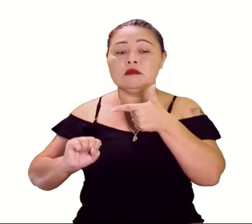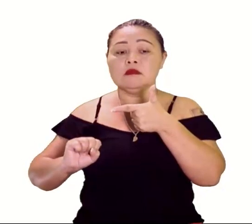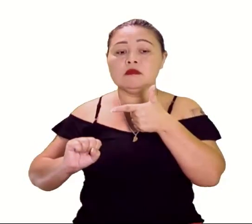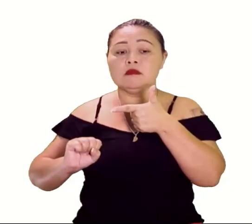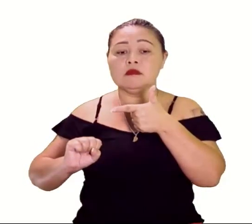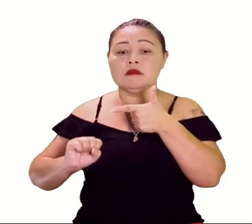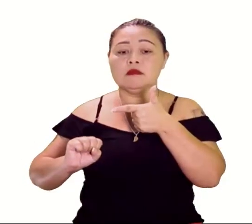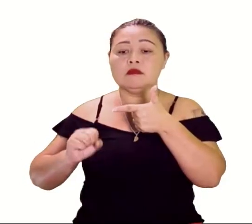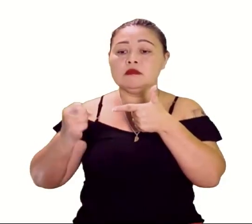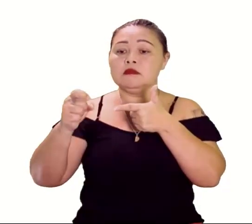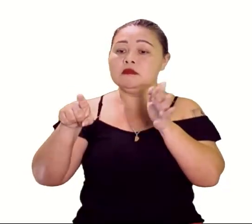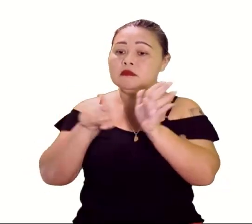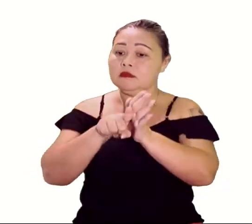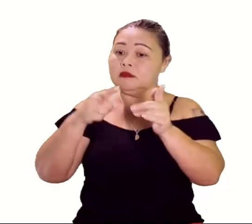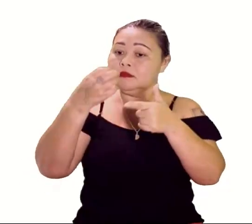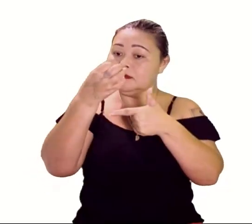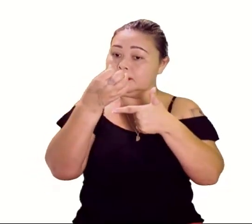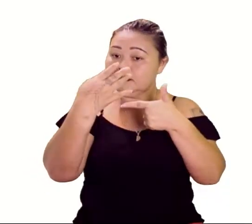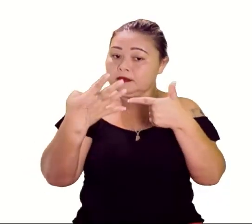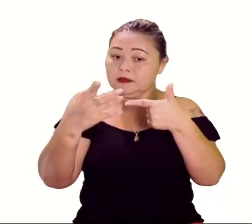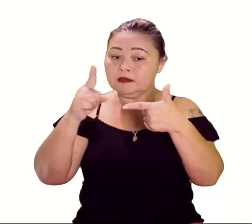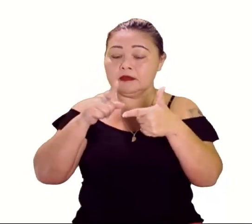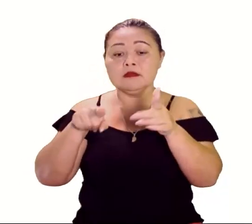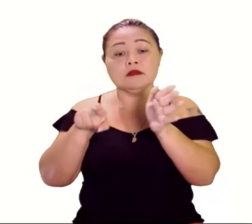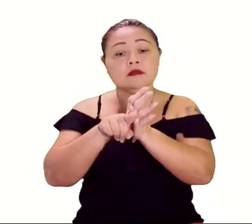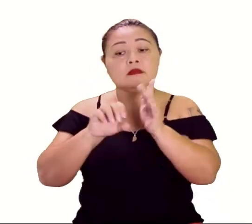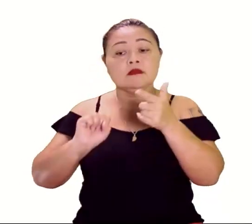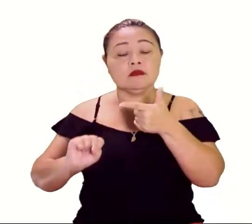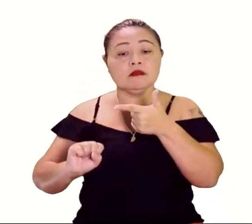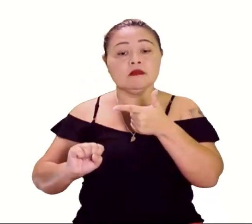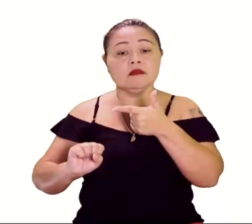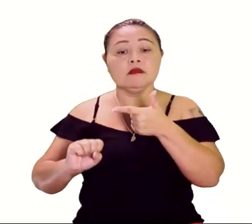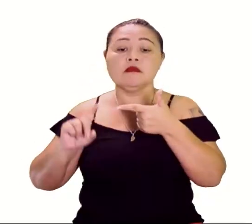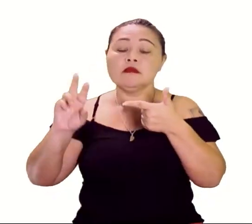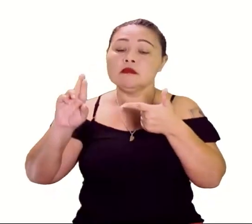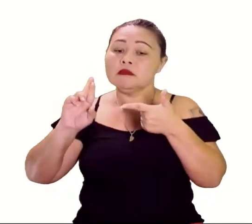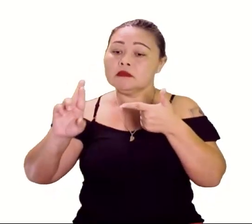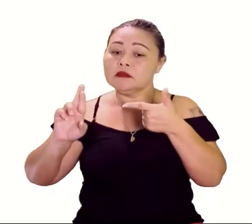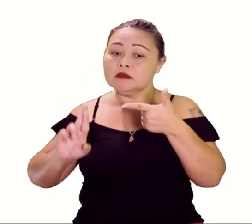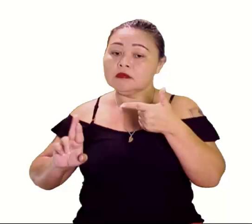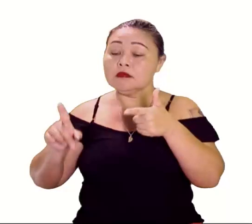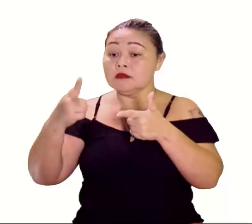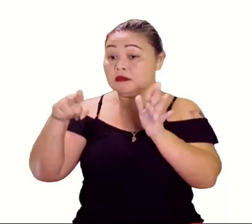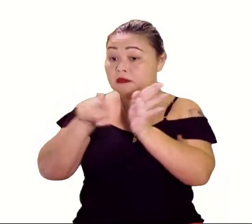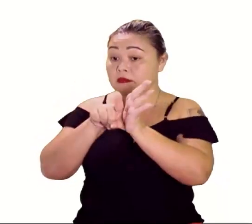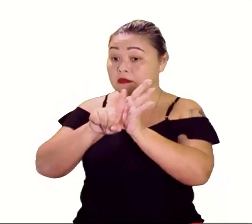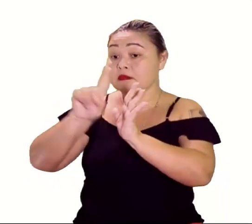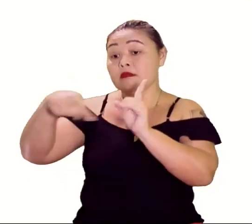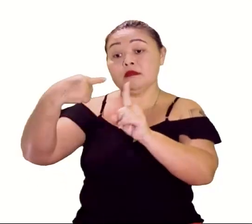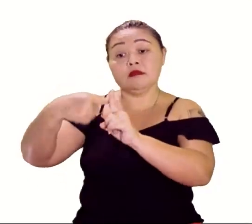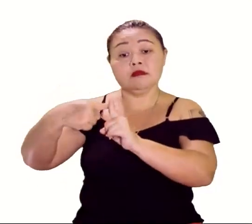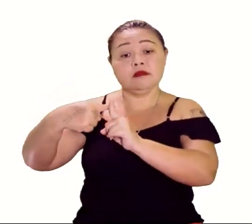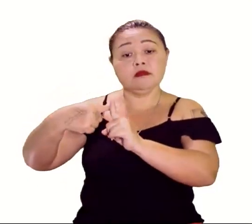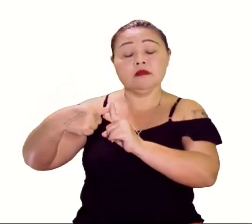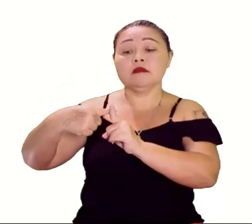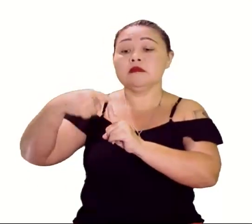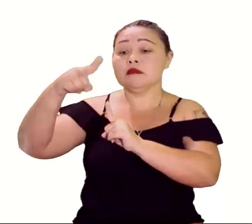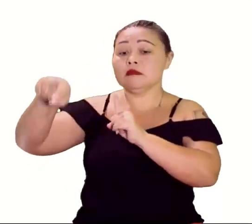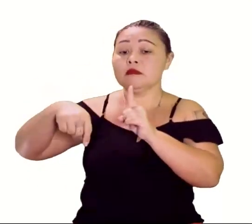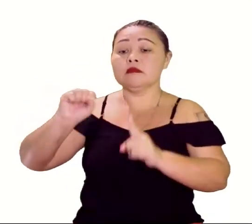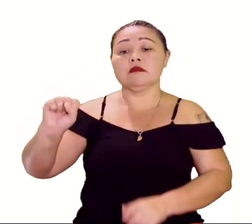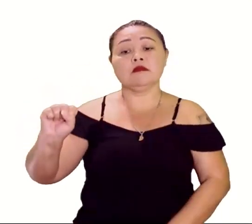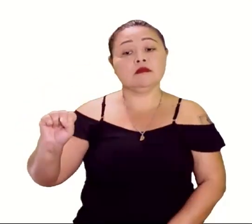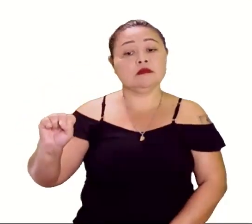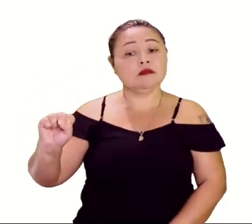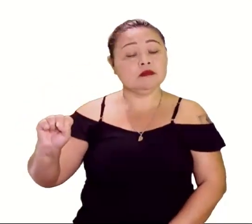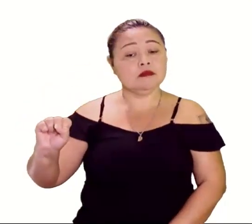8. Vai ficar 8. menos 64 dividido por menos 8, que vai dar menos com menos, mais 64 por 8. Vai dar